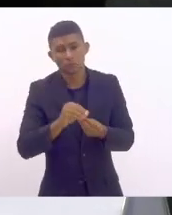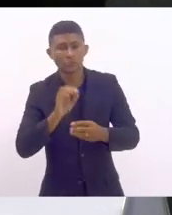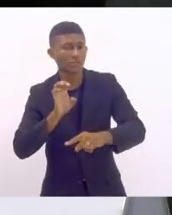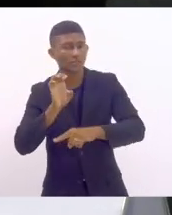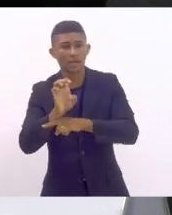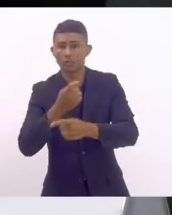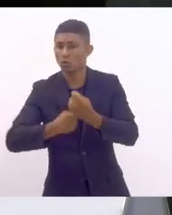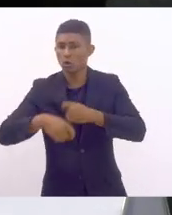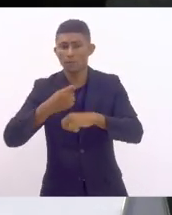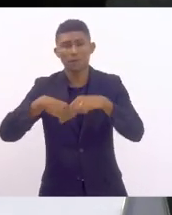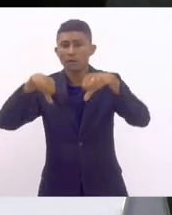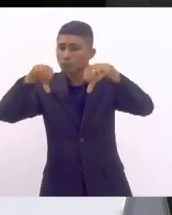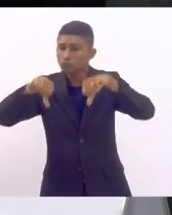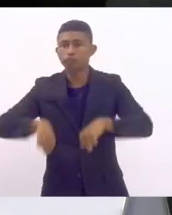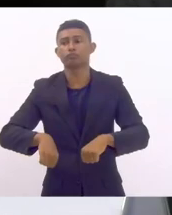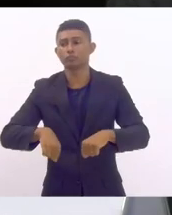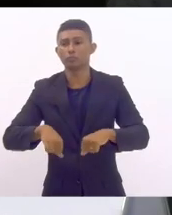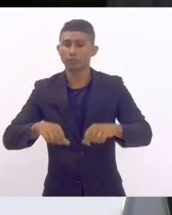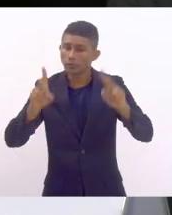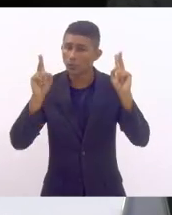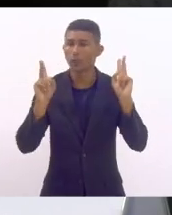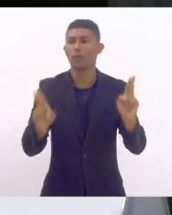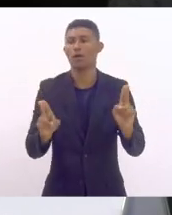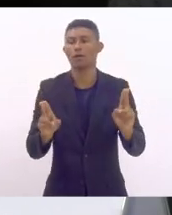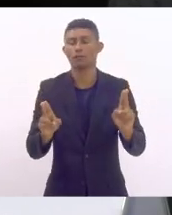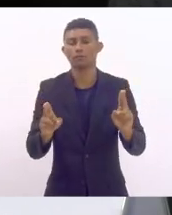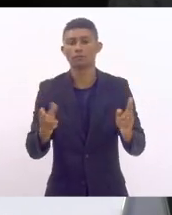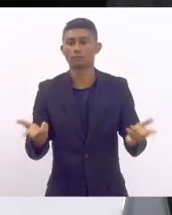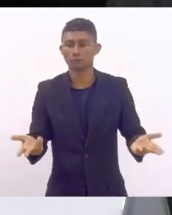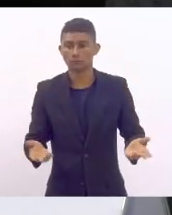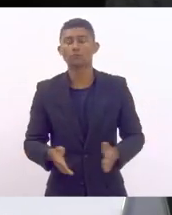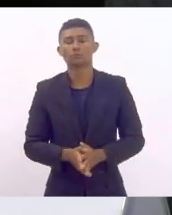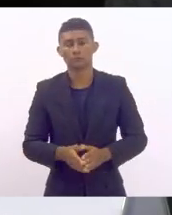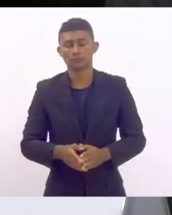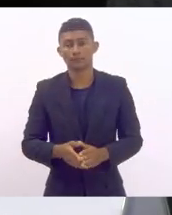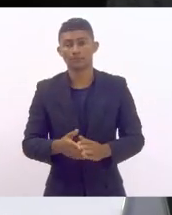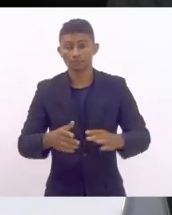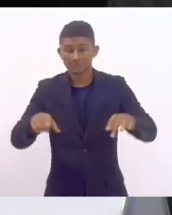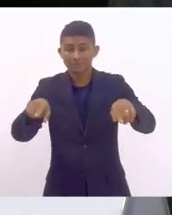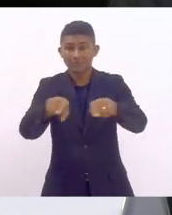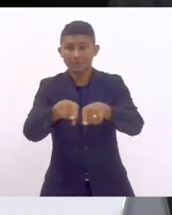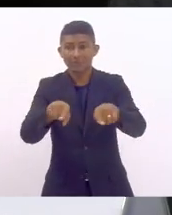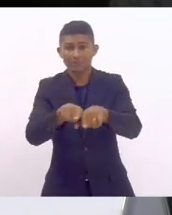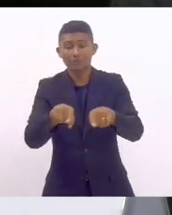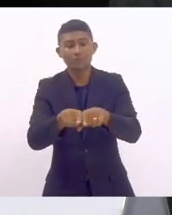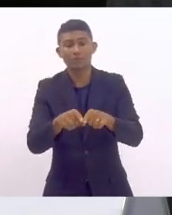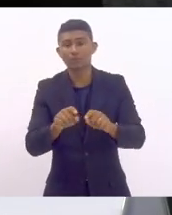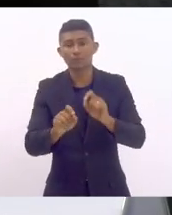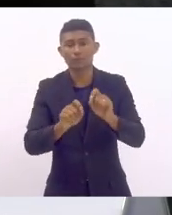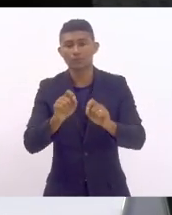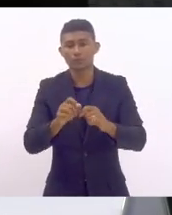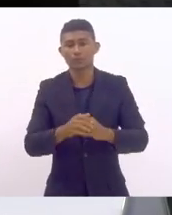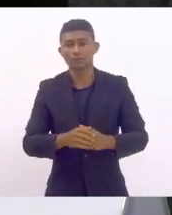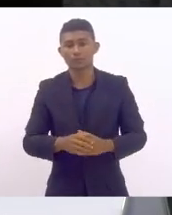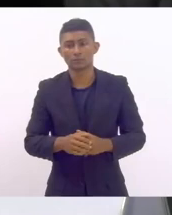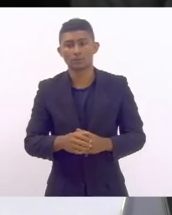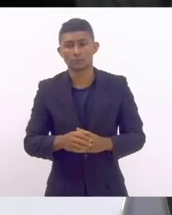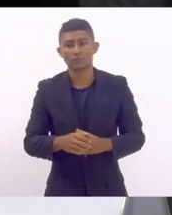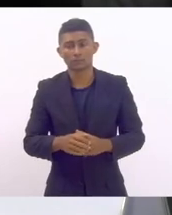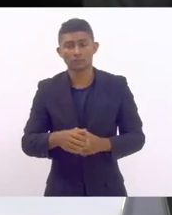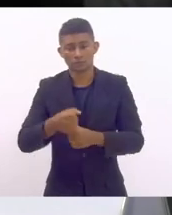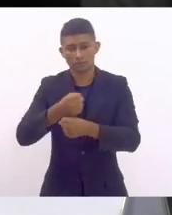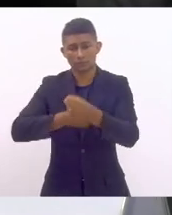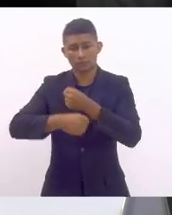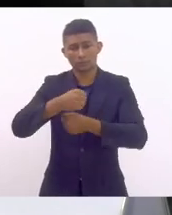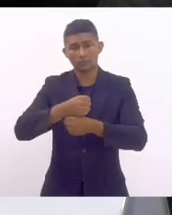com atenção devida que foi o verdadeiro sequestro da capacidade de investimento que aconteceu a partir